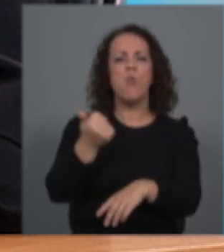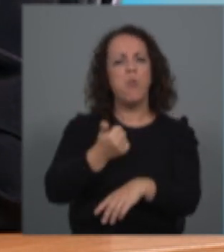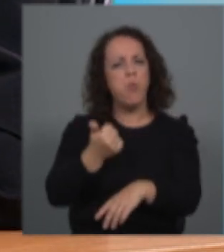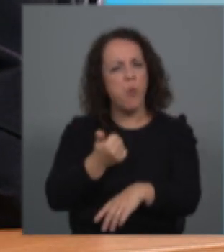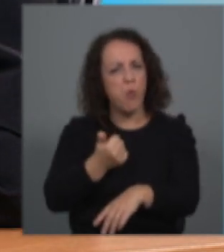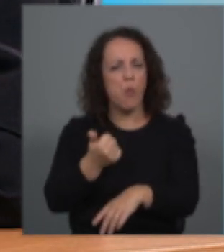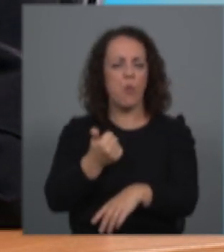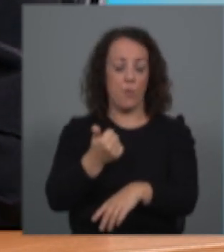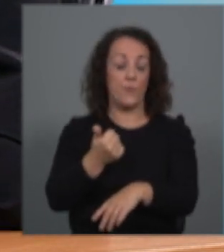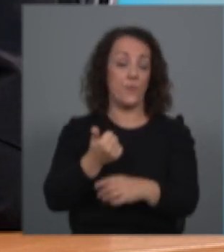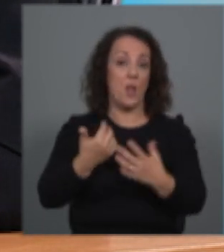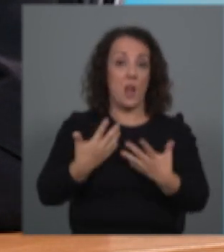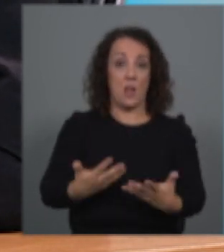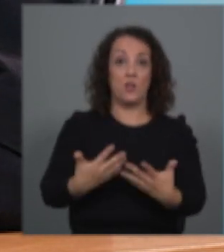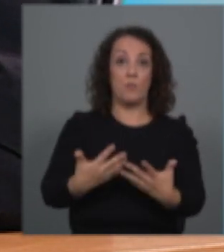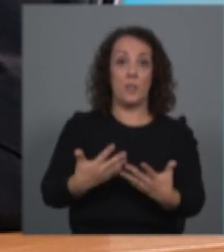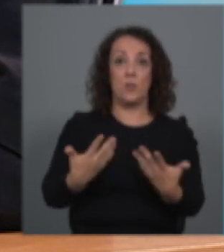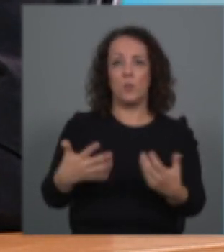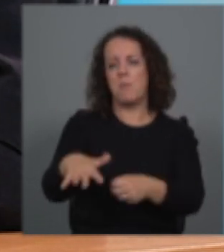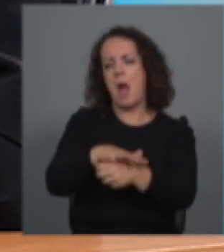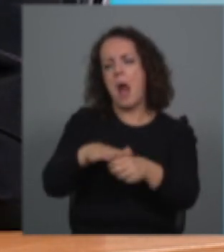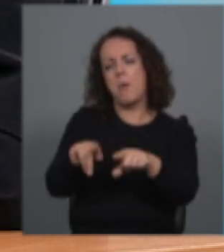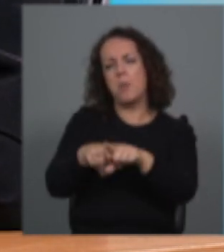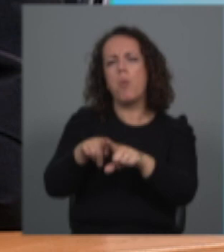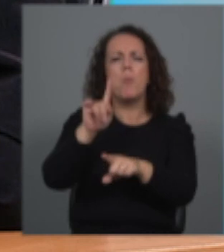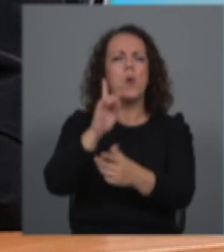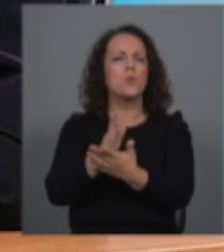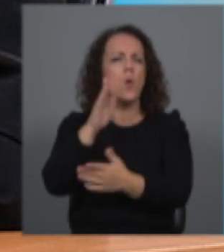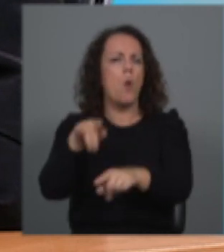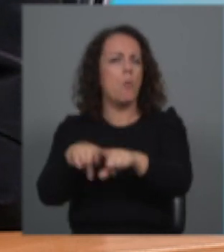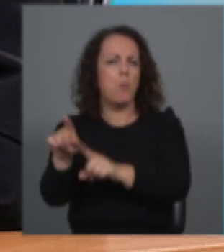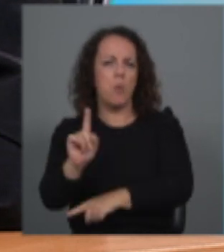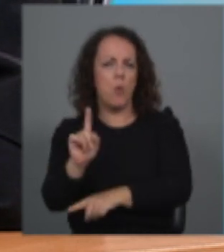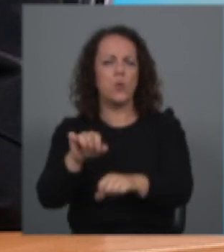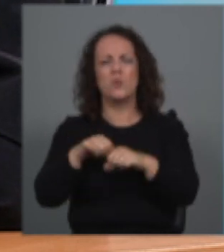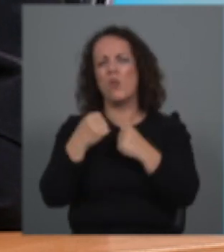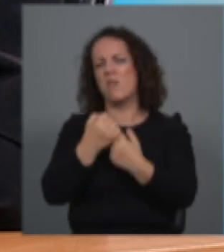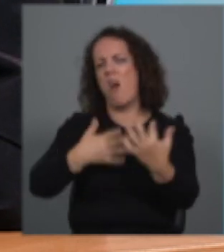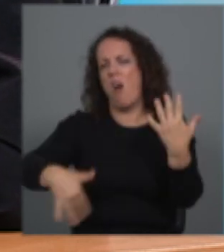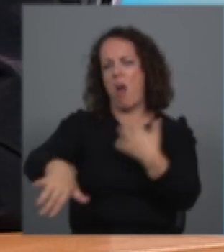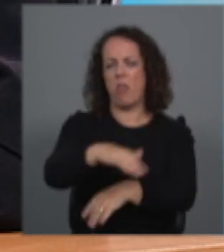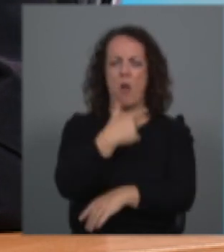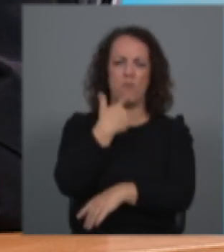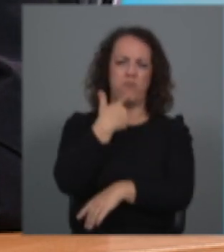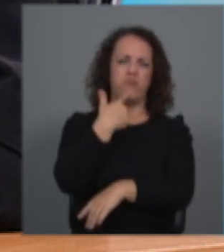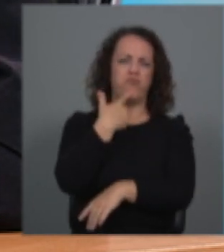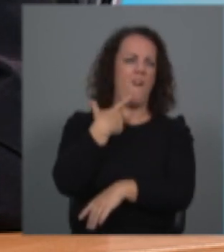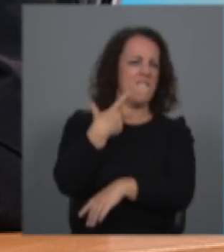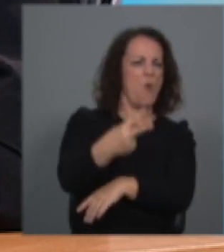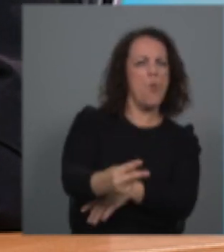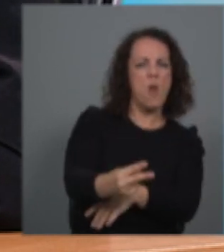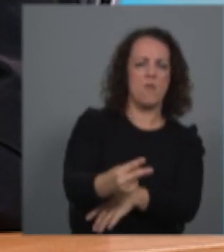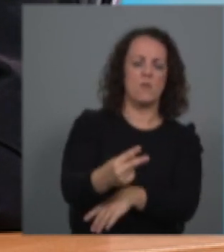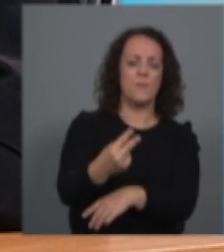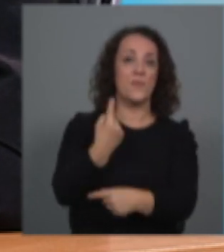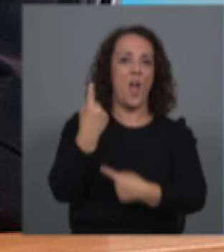Hoje em dia, sobretudo na política, mas não só na política, na sociedade, há muita violência. E muitas vezes defendemos